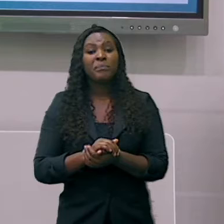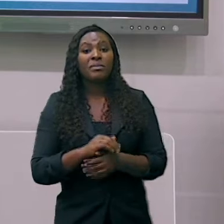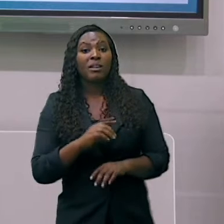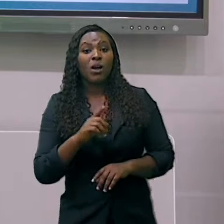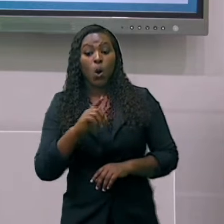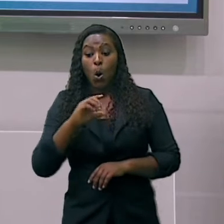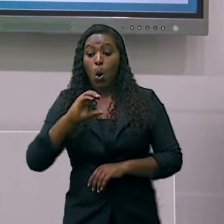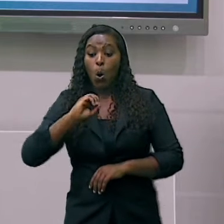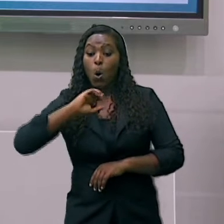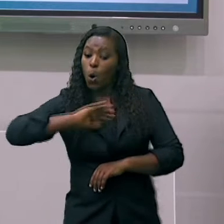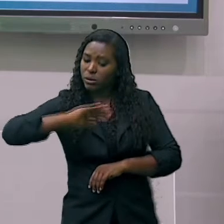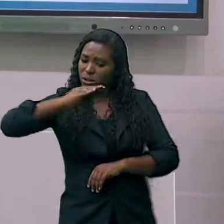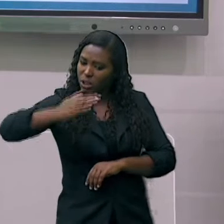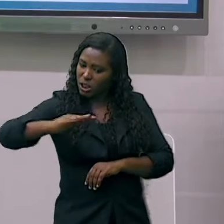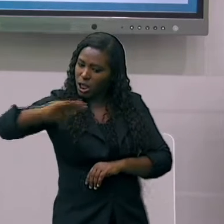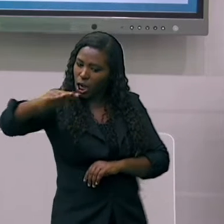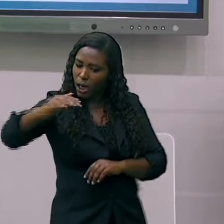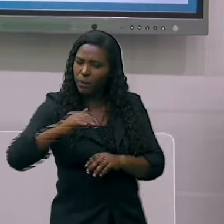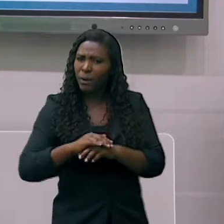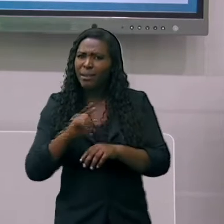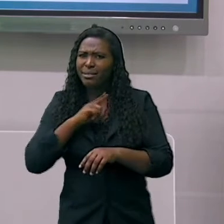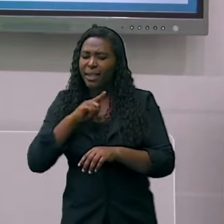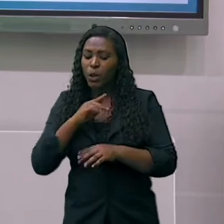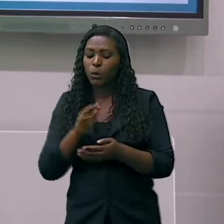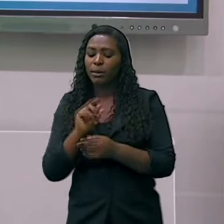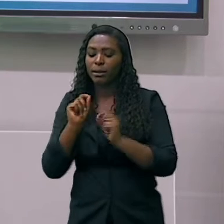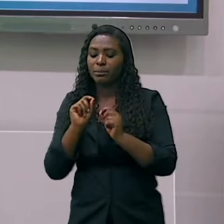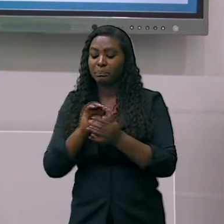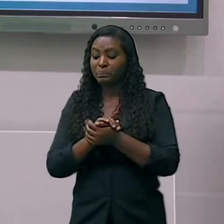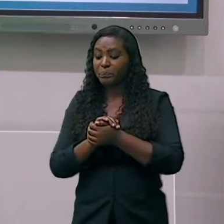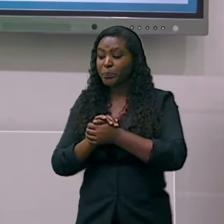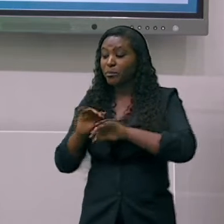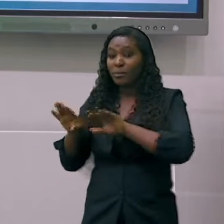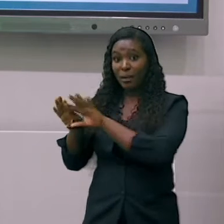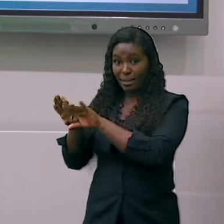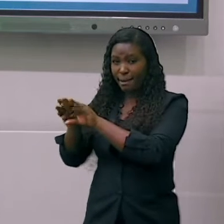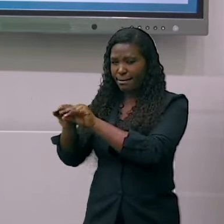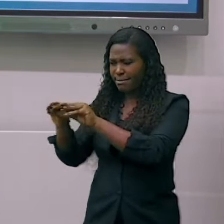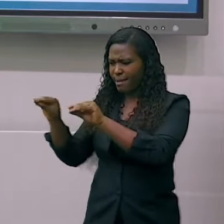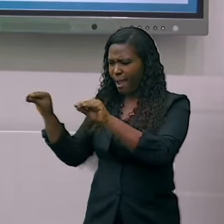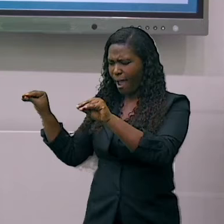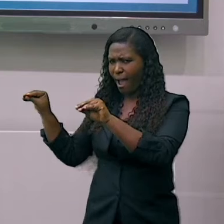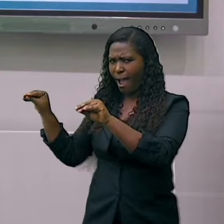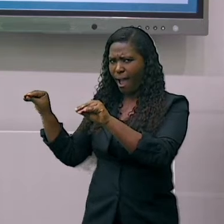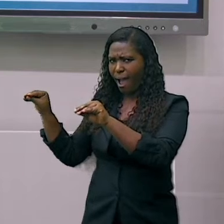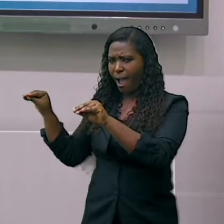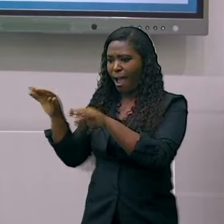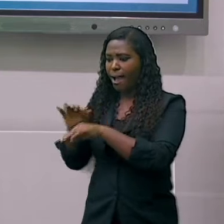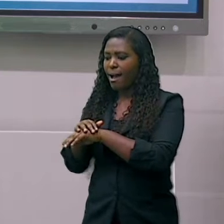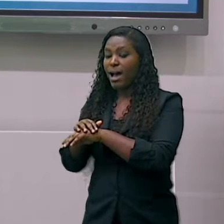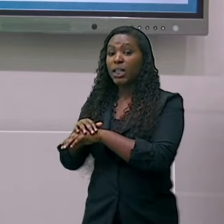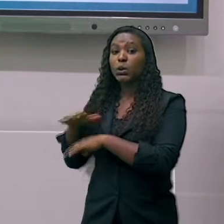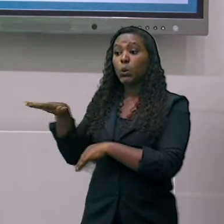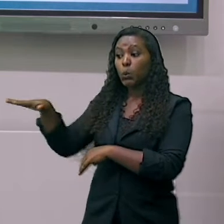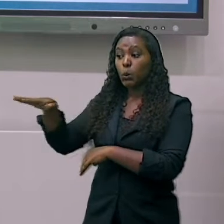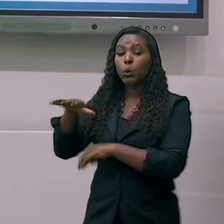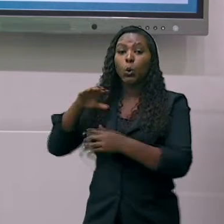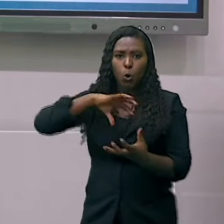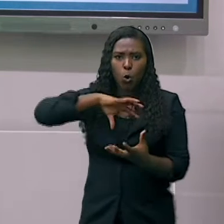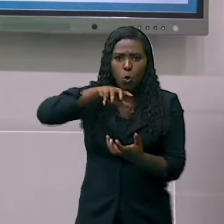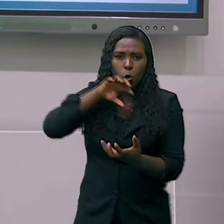de altitude das terras emersas, ou seja, das áreas